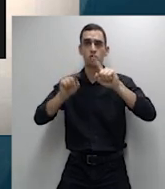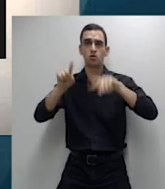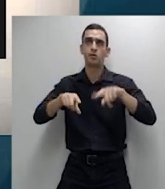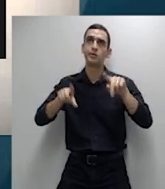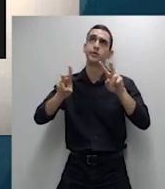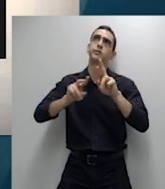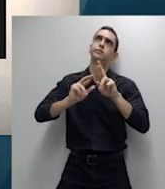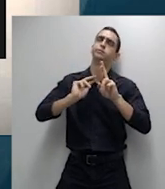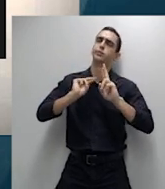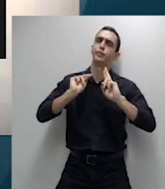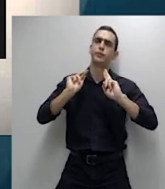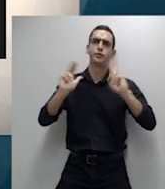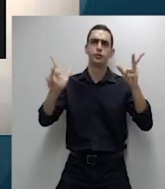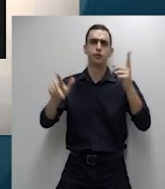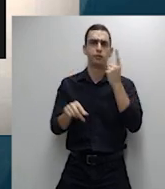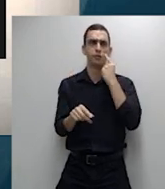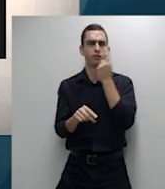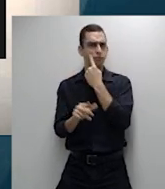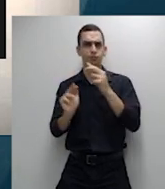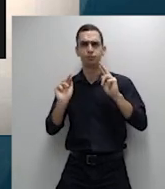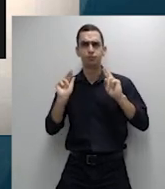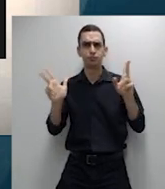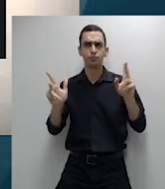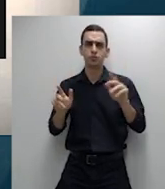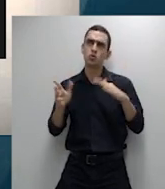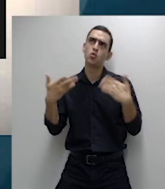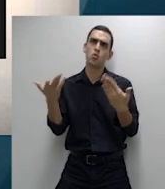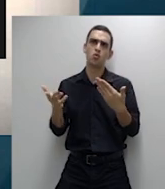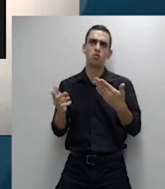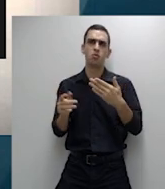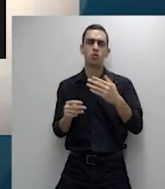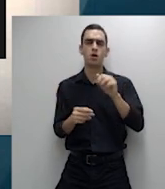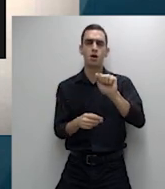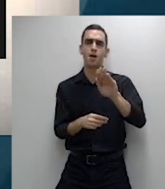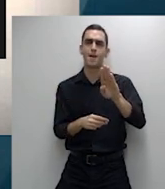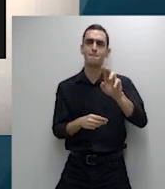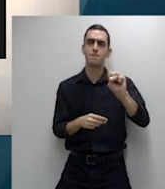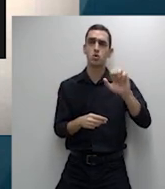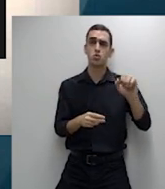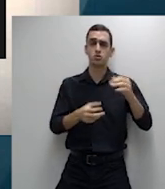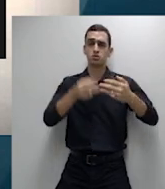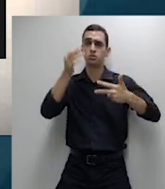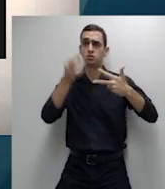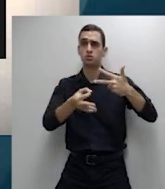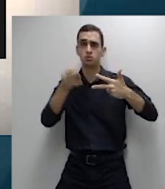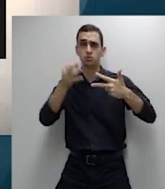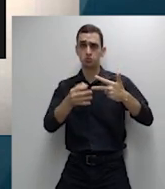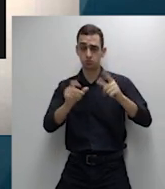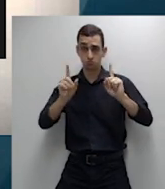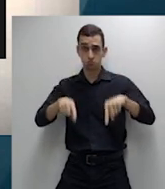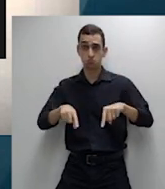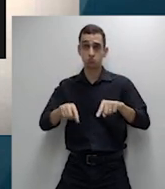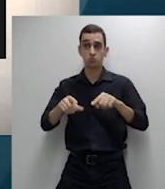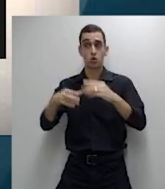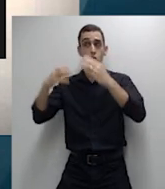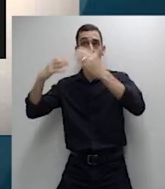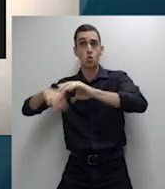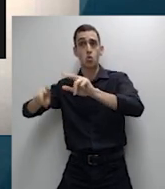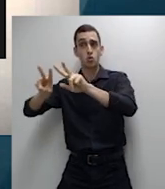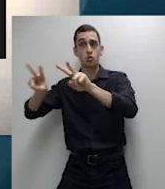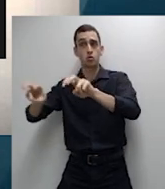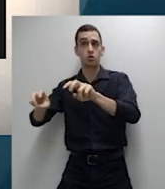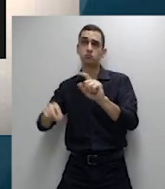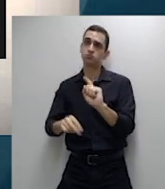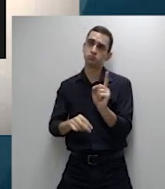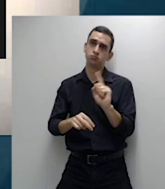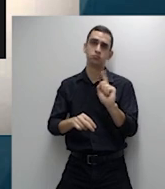de abuso do poder o abuso da intervenção do Judiciário na análise de uma questão concurso nós estamos aqui